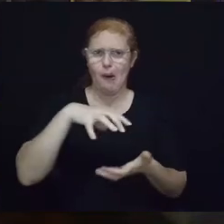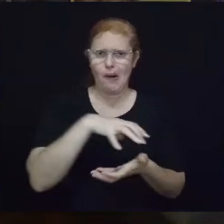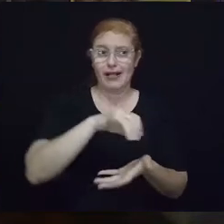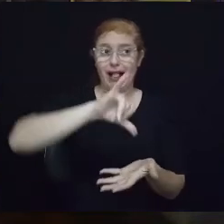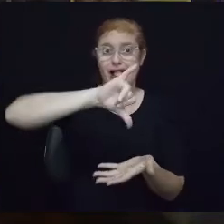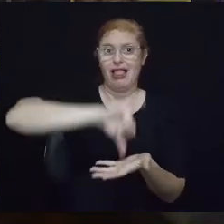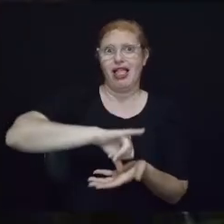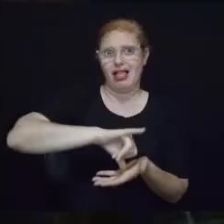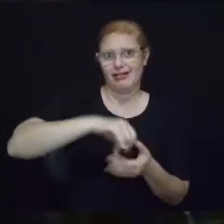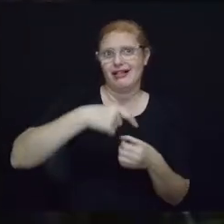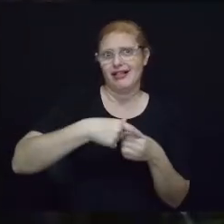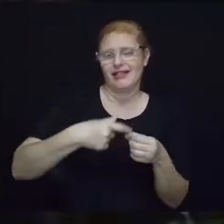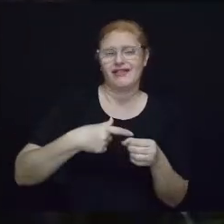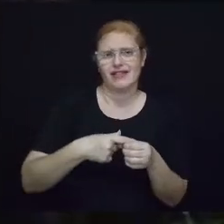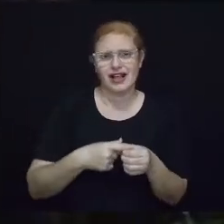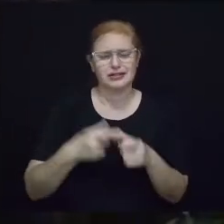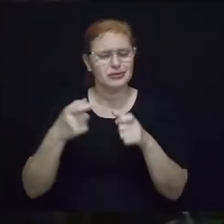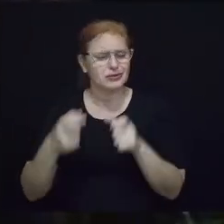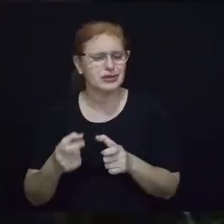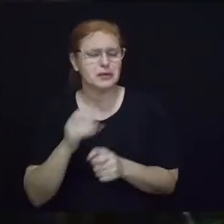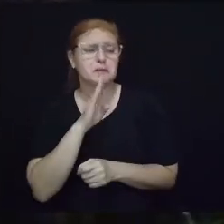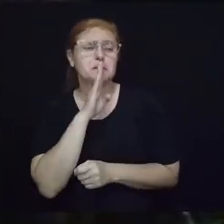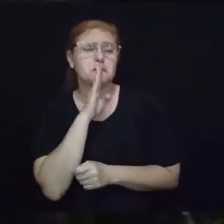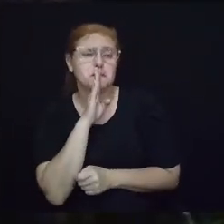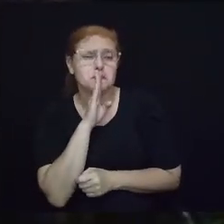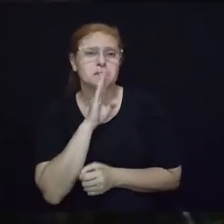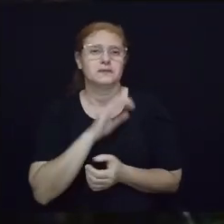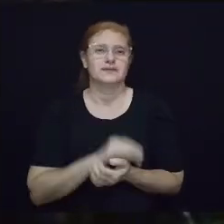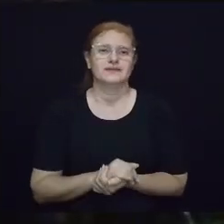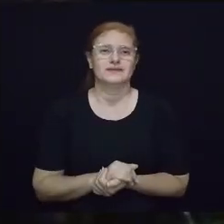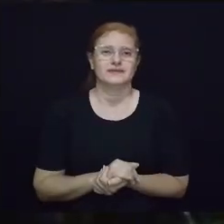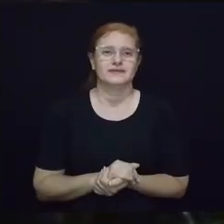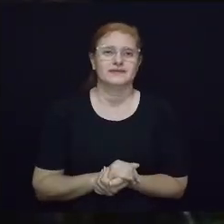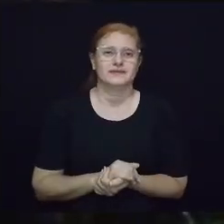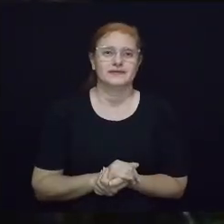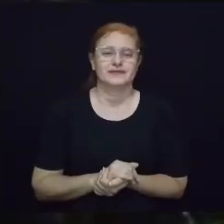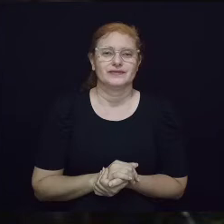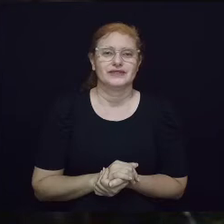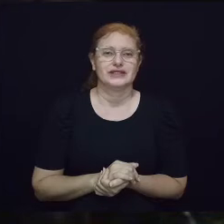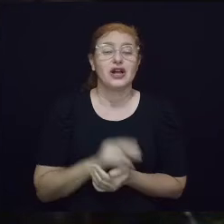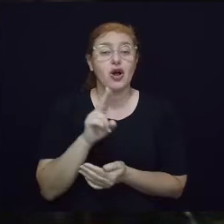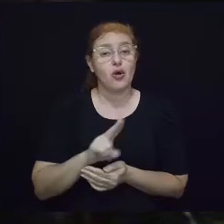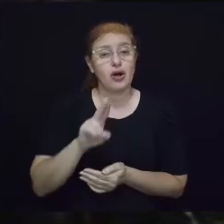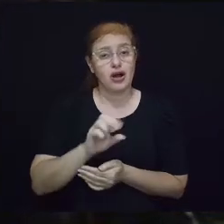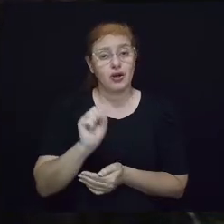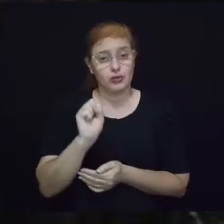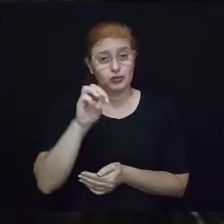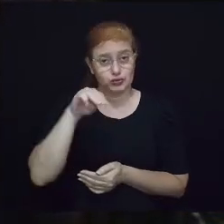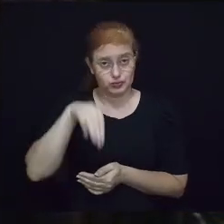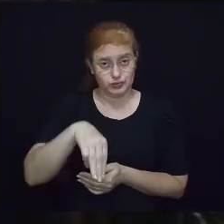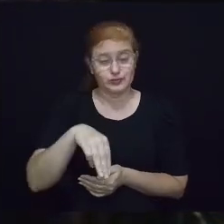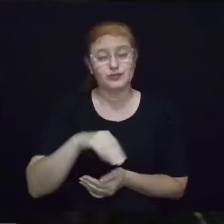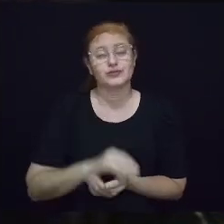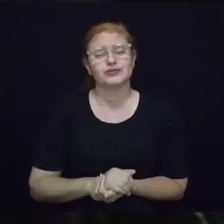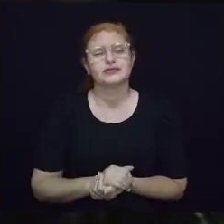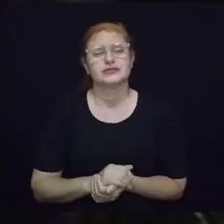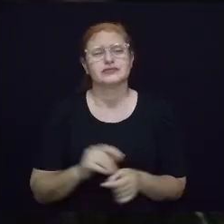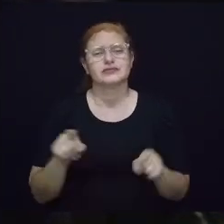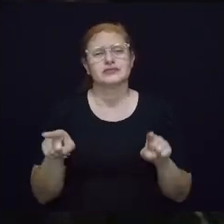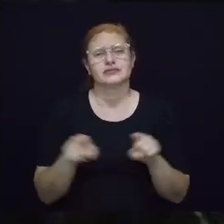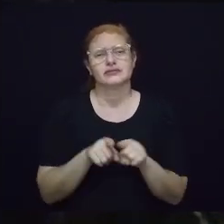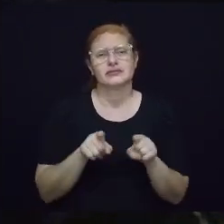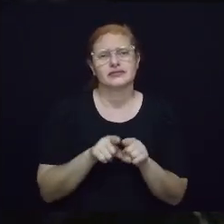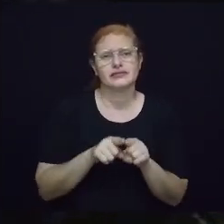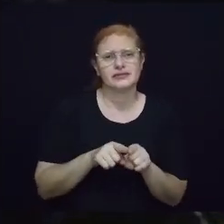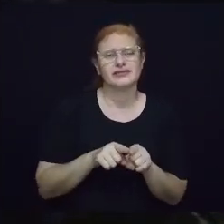de uma cidade, a gente está num lugar bem silencioso. E então, a partir desses sons, eu também pensei que ficar reiterando